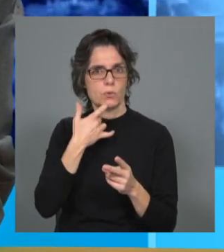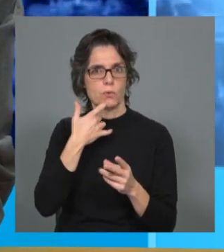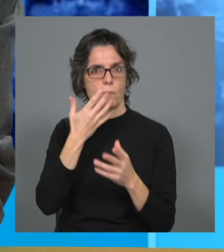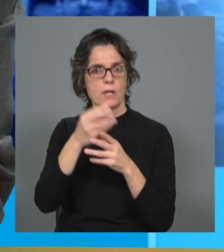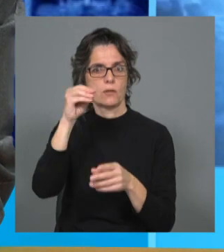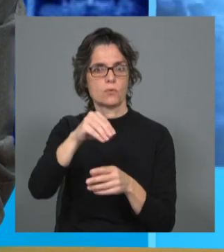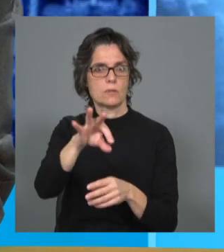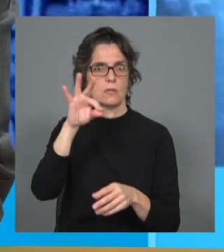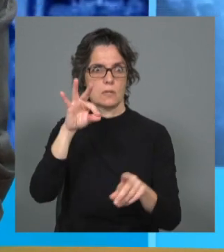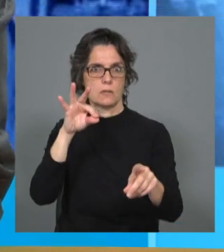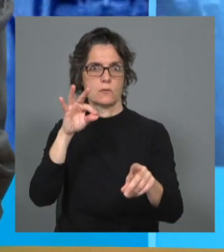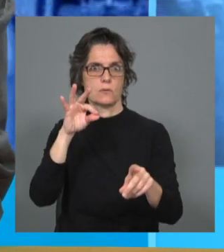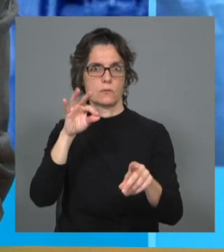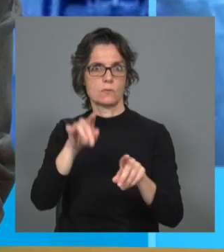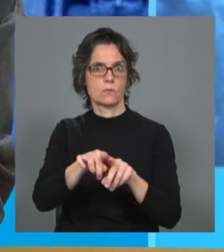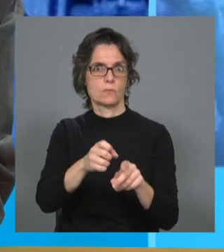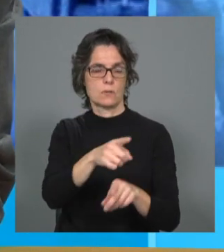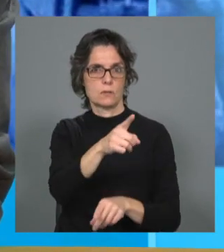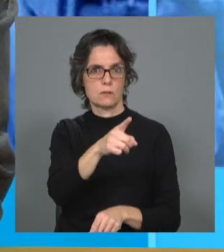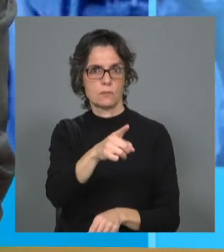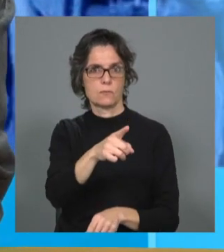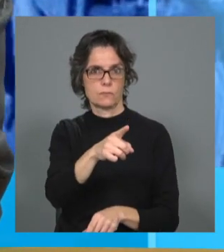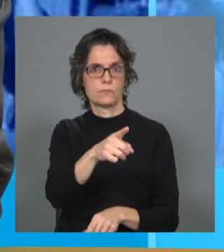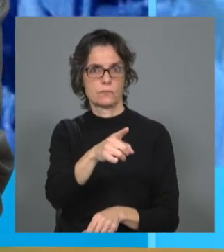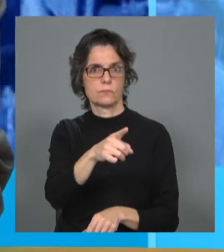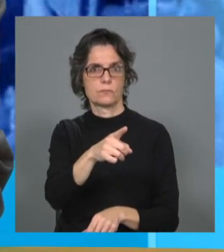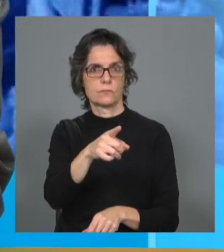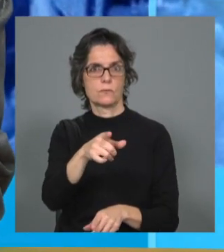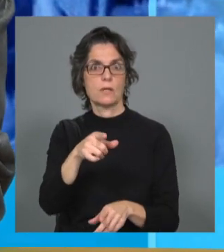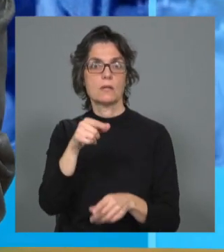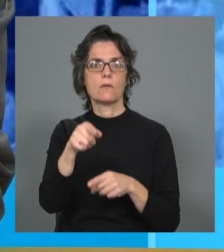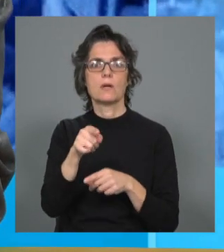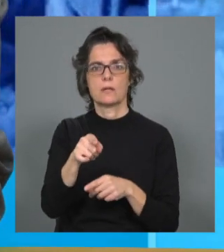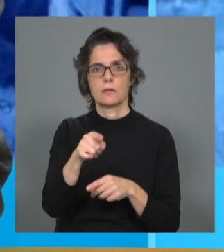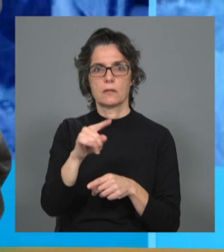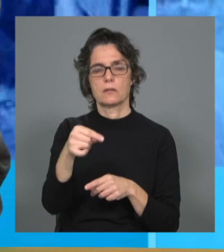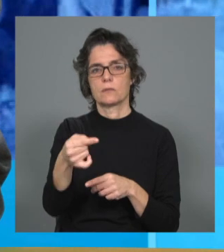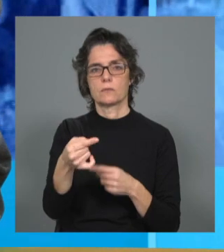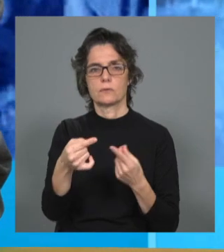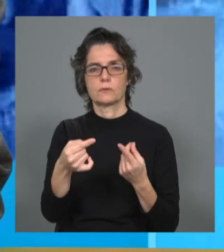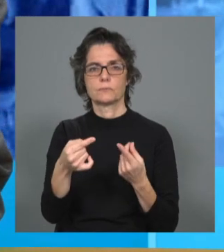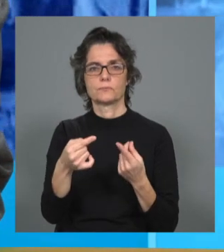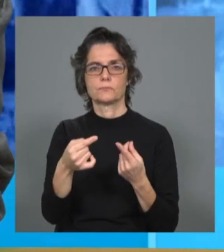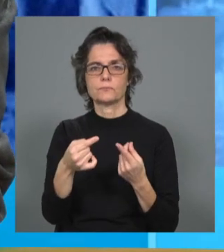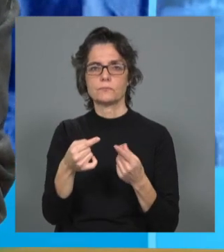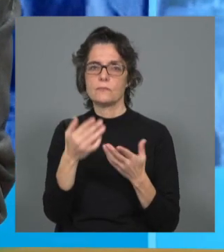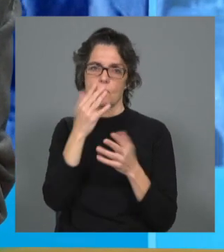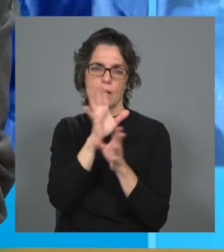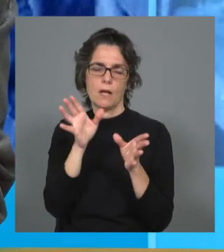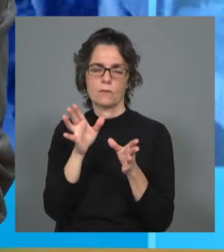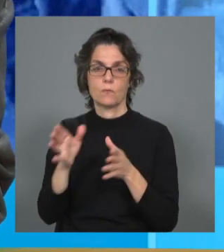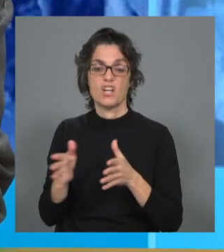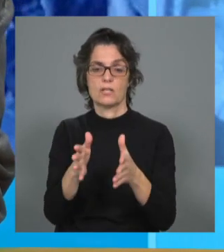ganhar o que o governo PS já tinha anunciado. E depois houve aquela jogada taticamente certa, obviamente,